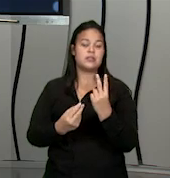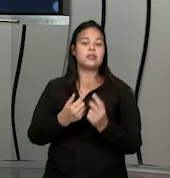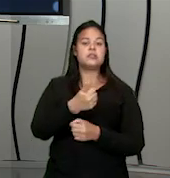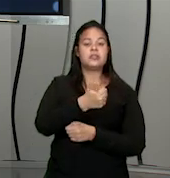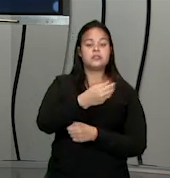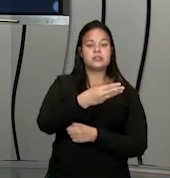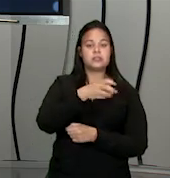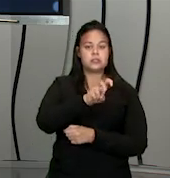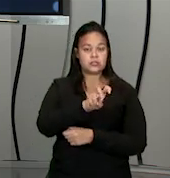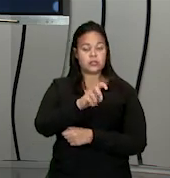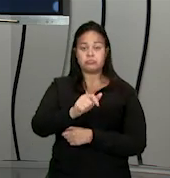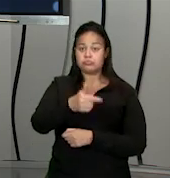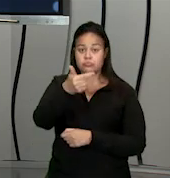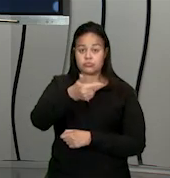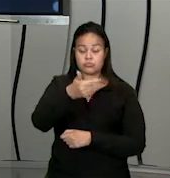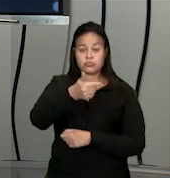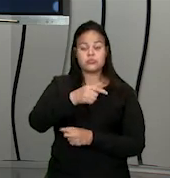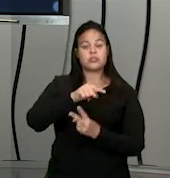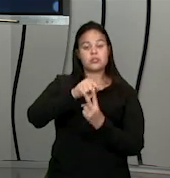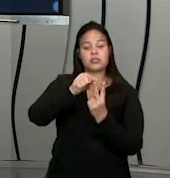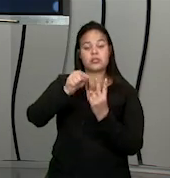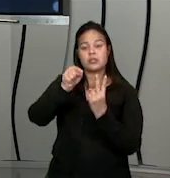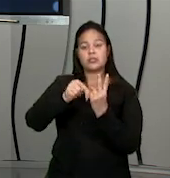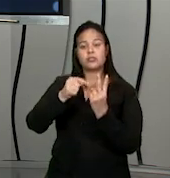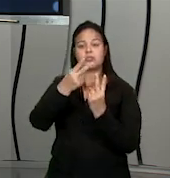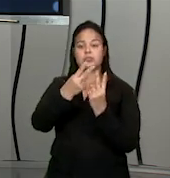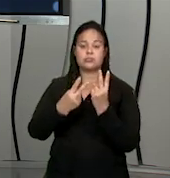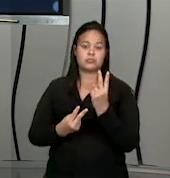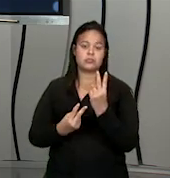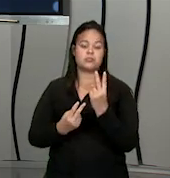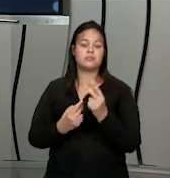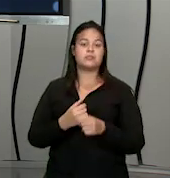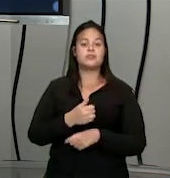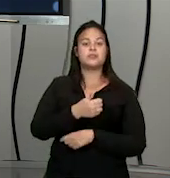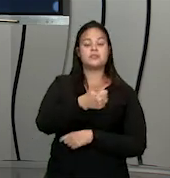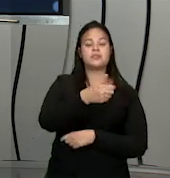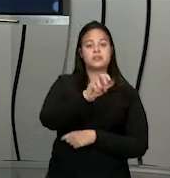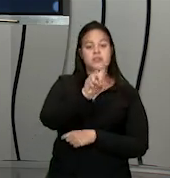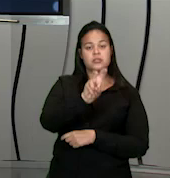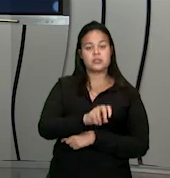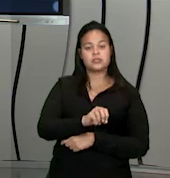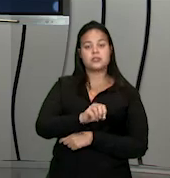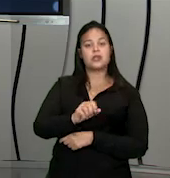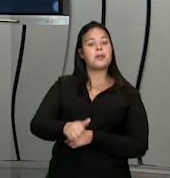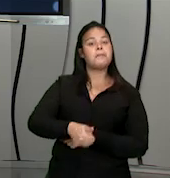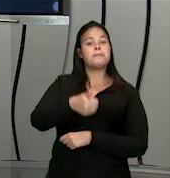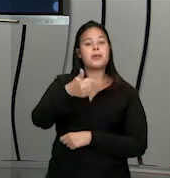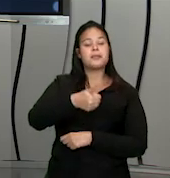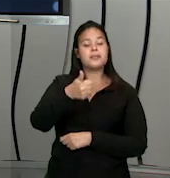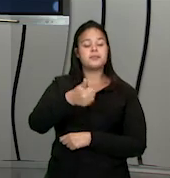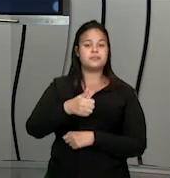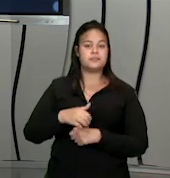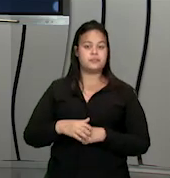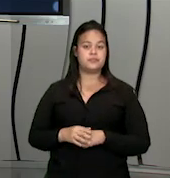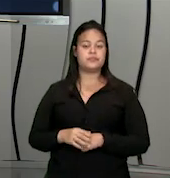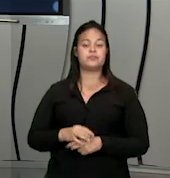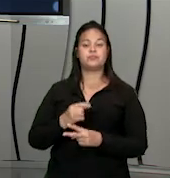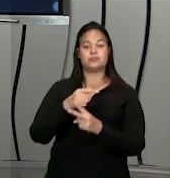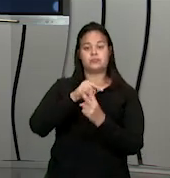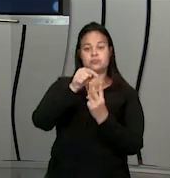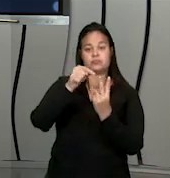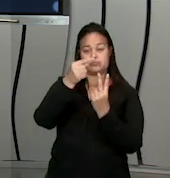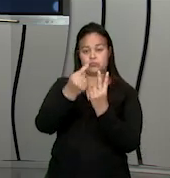135 é o segundo. Então, raiz de 2 sobre 2. 150 é o primeiro. Então, 1 sobre